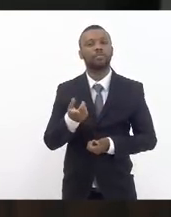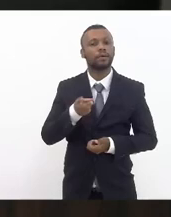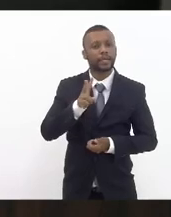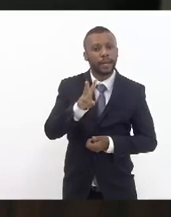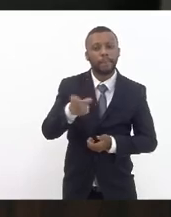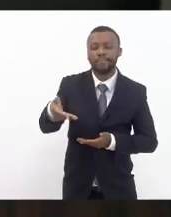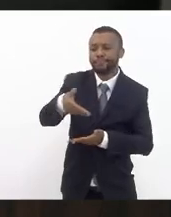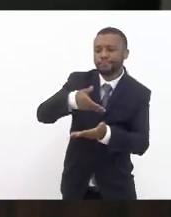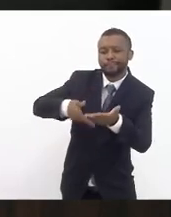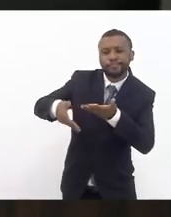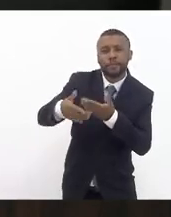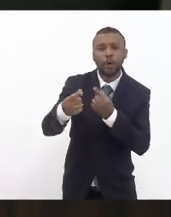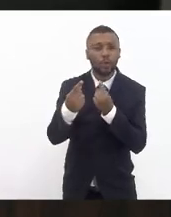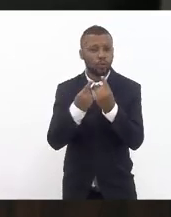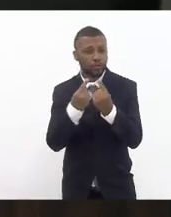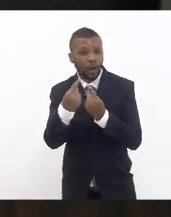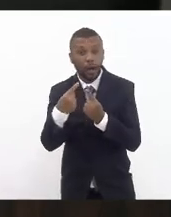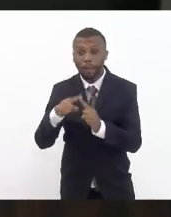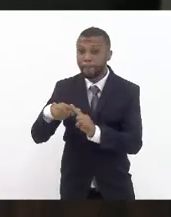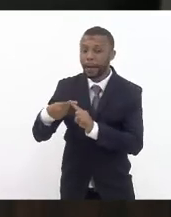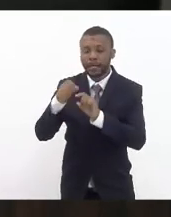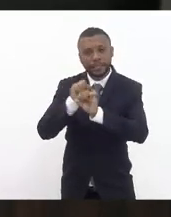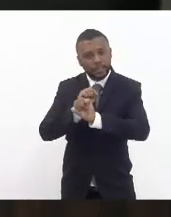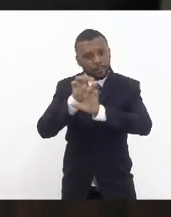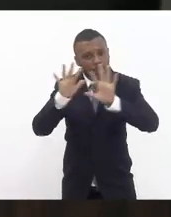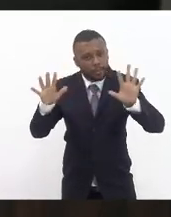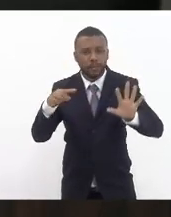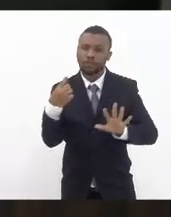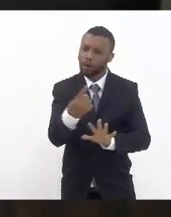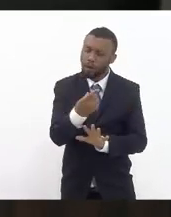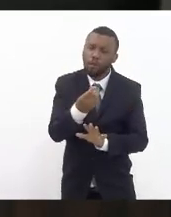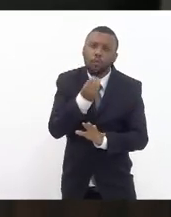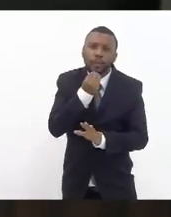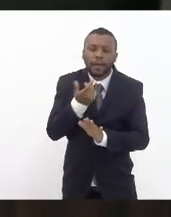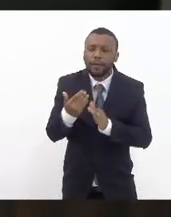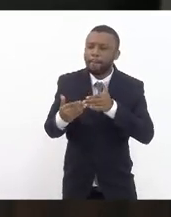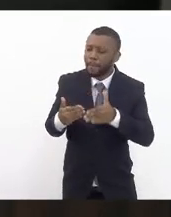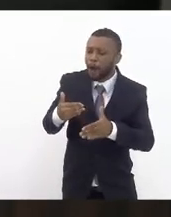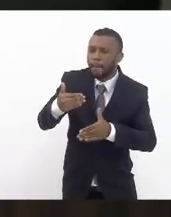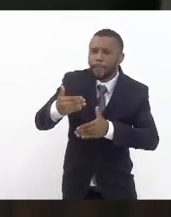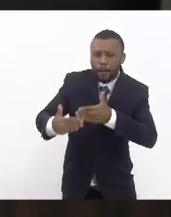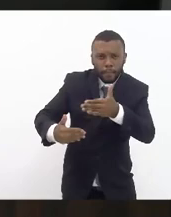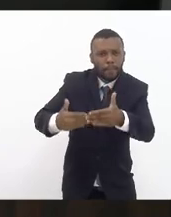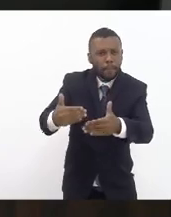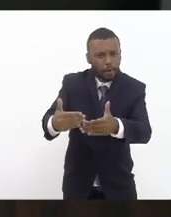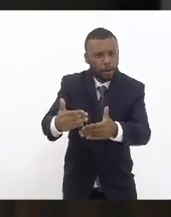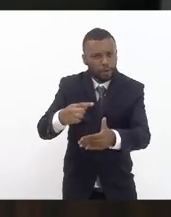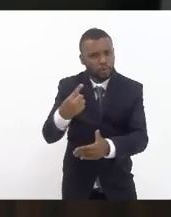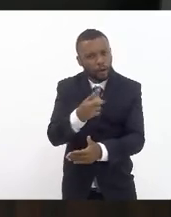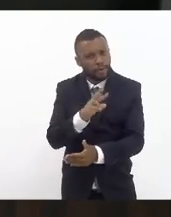sempre com transparência. O que a gente puder avançar, vamos avançar.